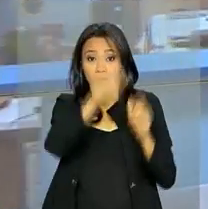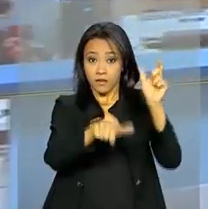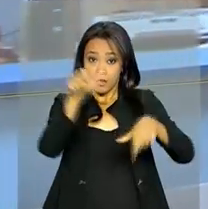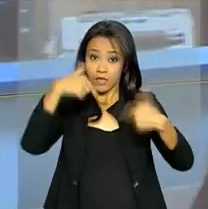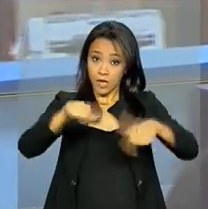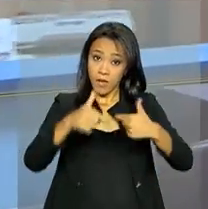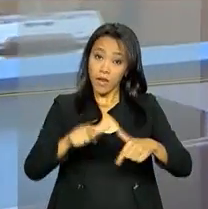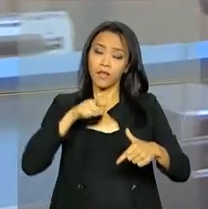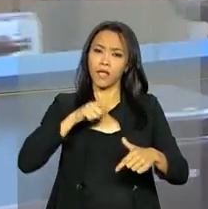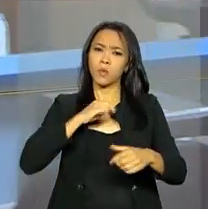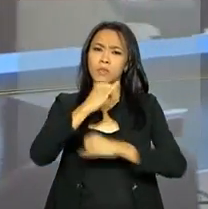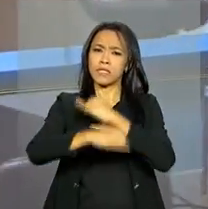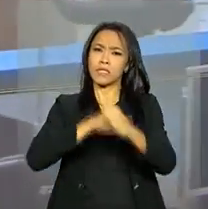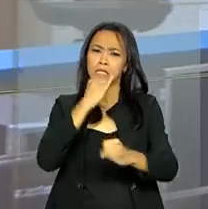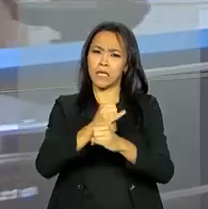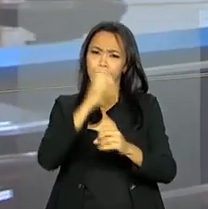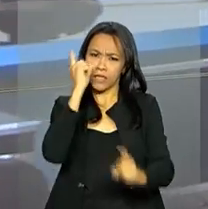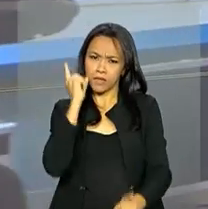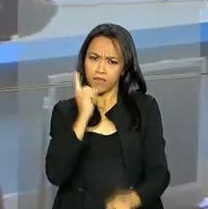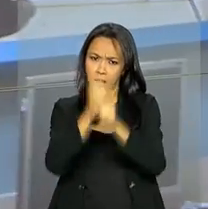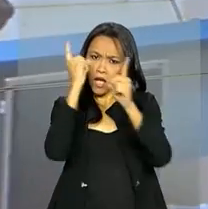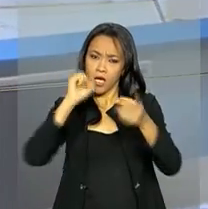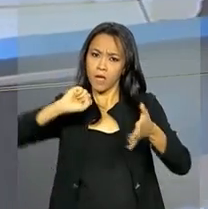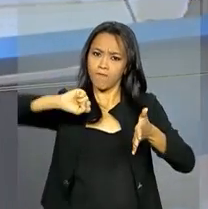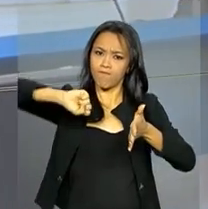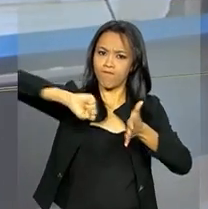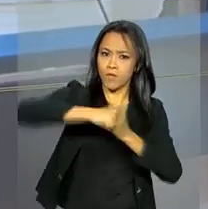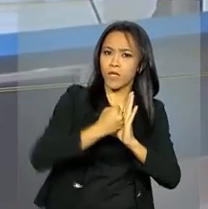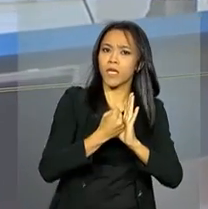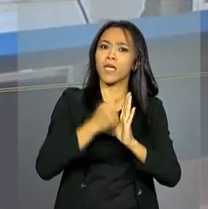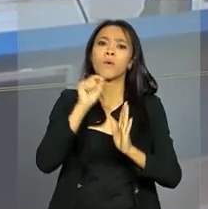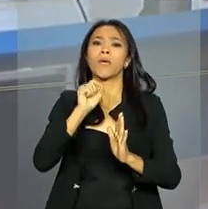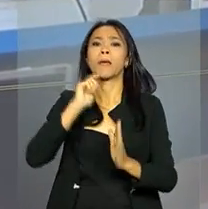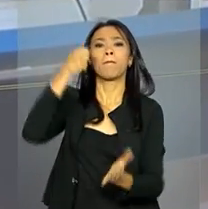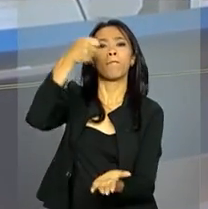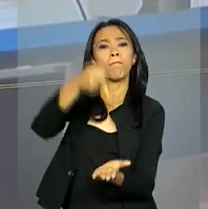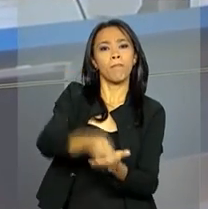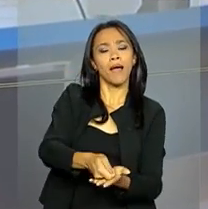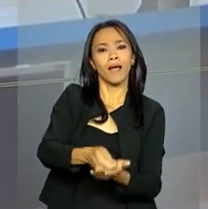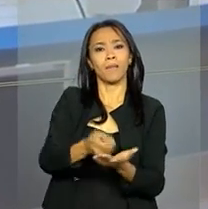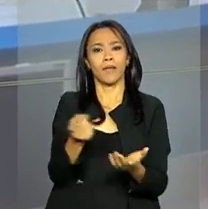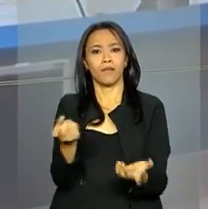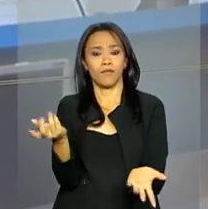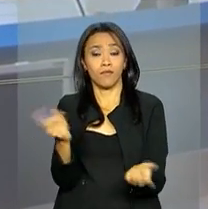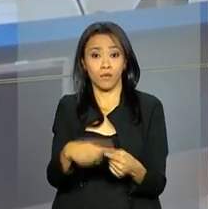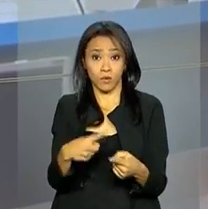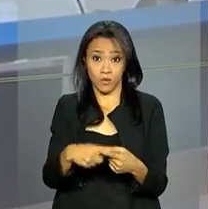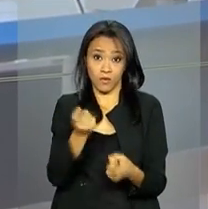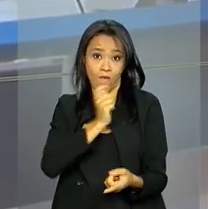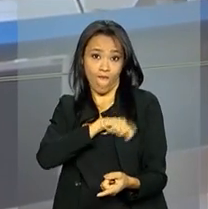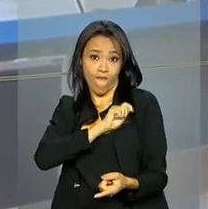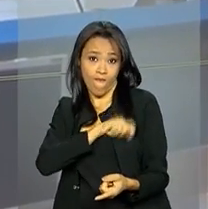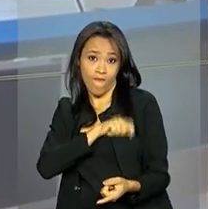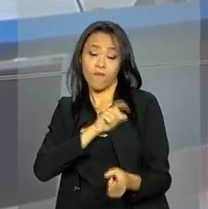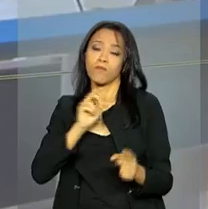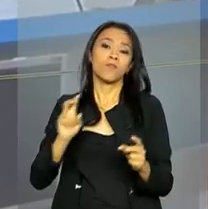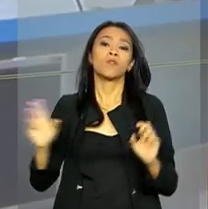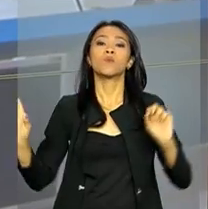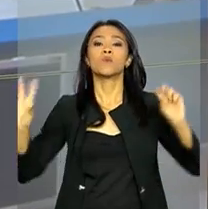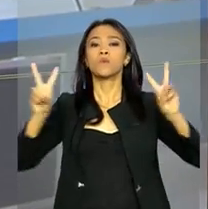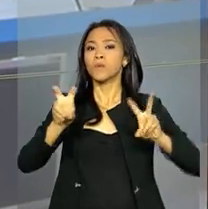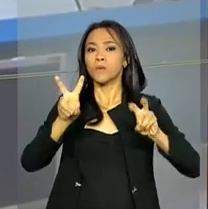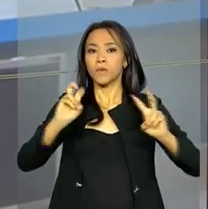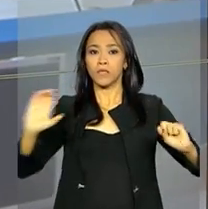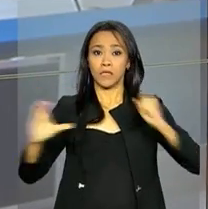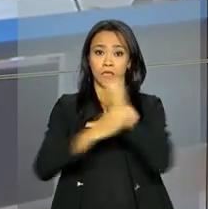do Ministério do Trabalho identifica e bloqueia pagamentos indevidos do seguro-desemprego. A novidade já conseguiu